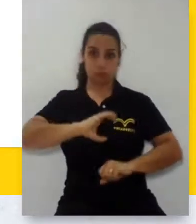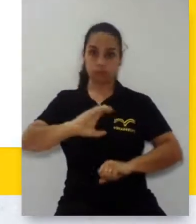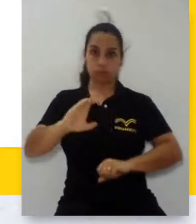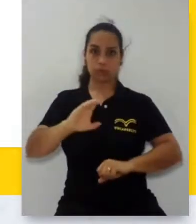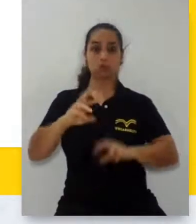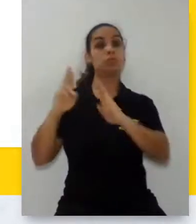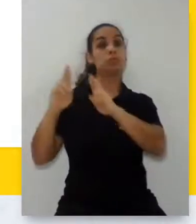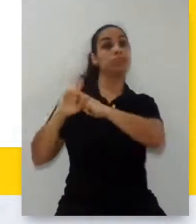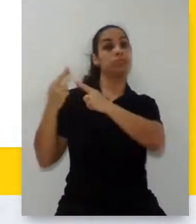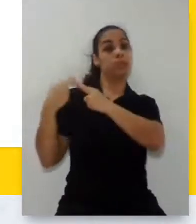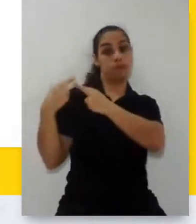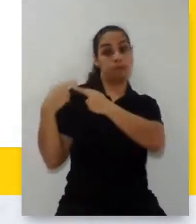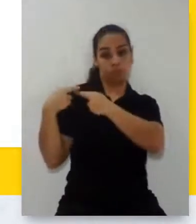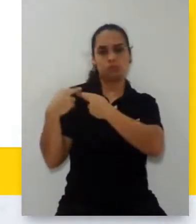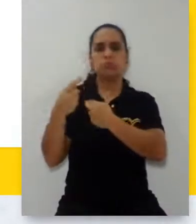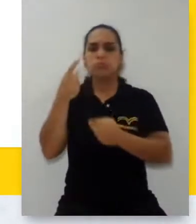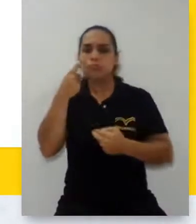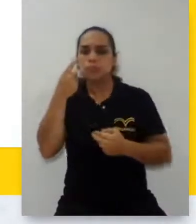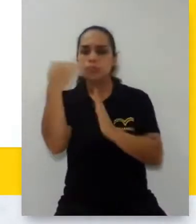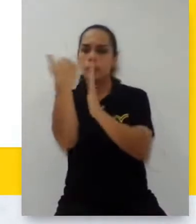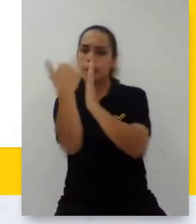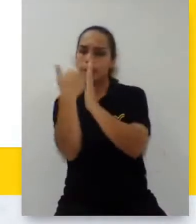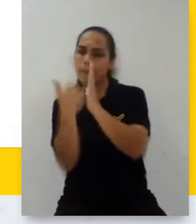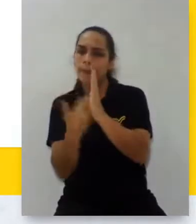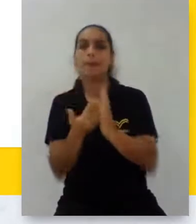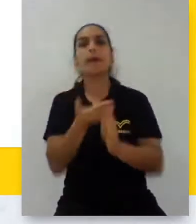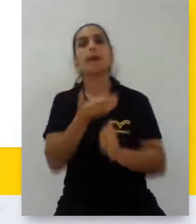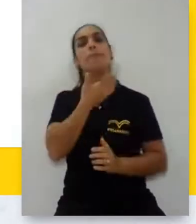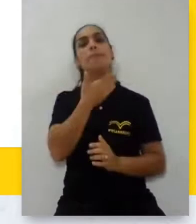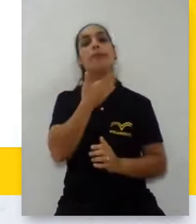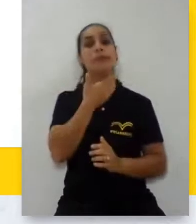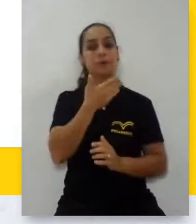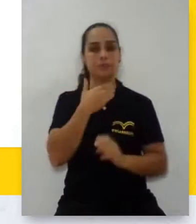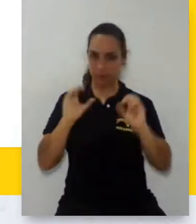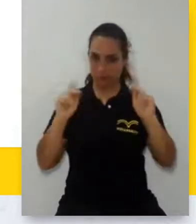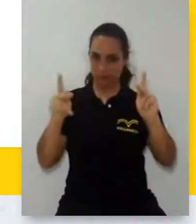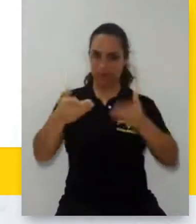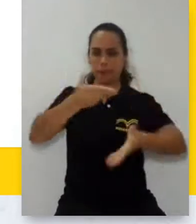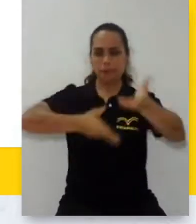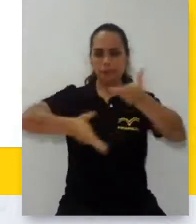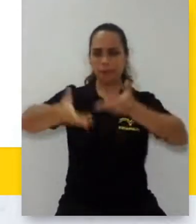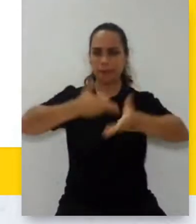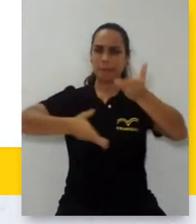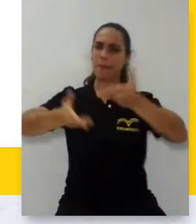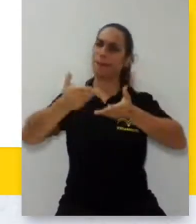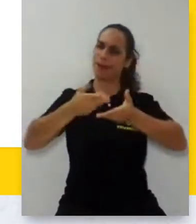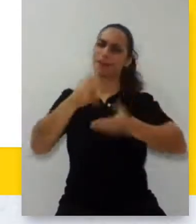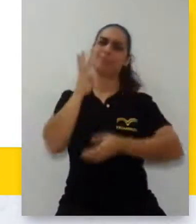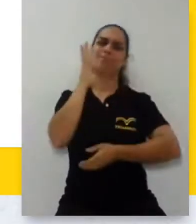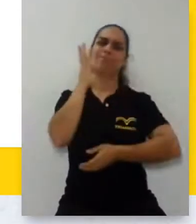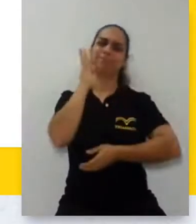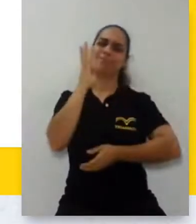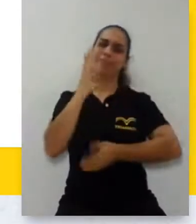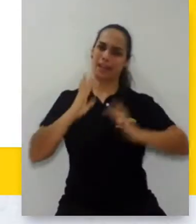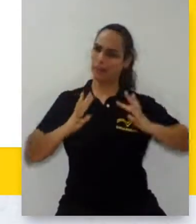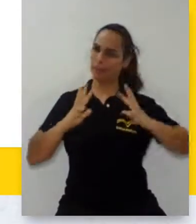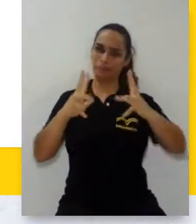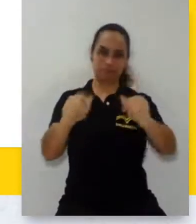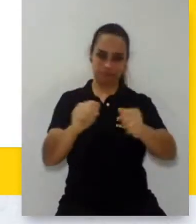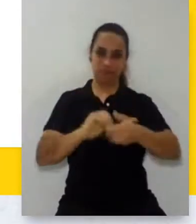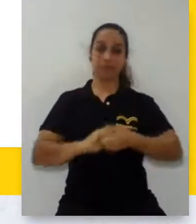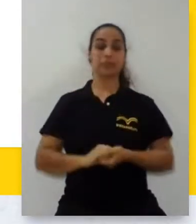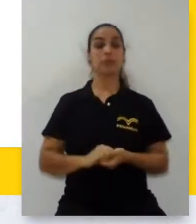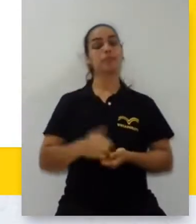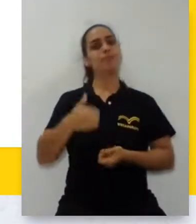realmente, que vai ser algo mais produtivo para nós todos. Espero aqui, então, com a minha formação, com o meu conhecimento, contribuir, fazer algo que